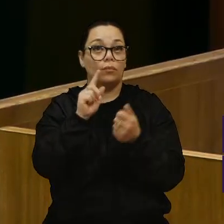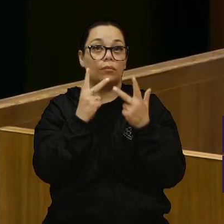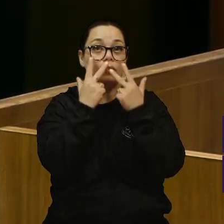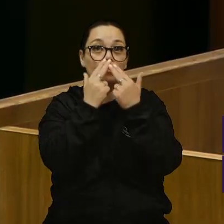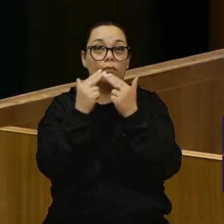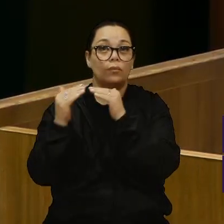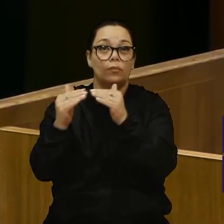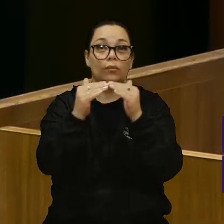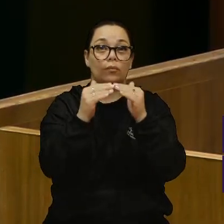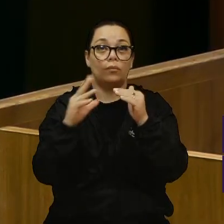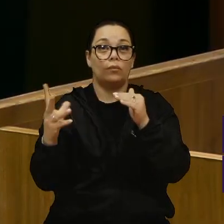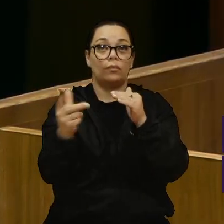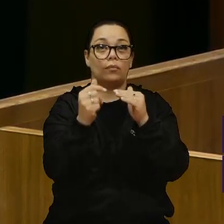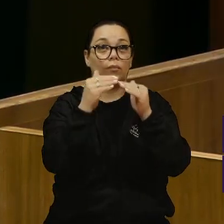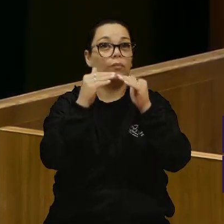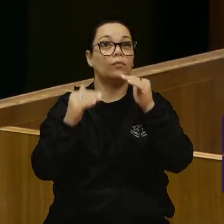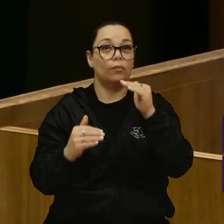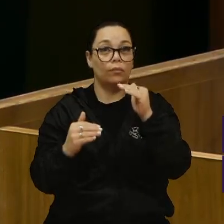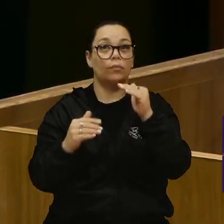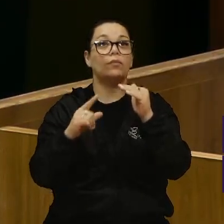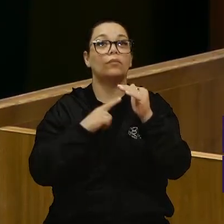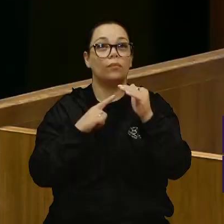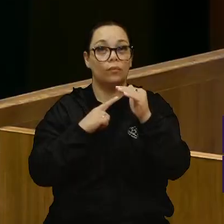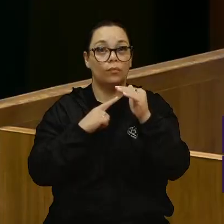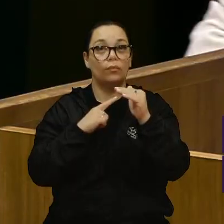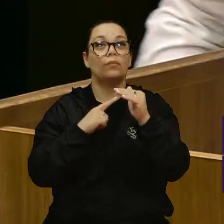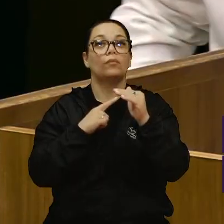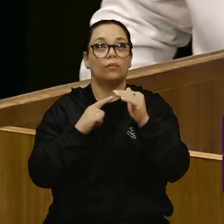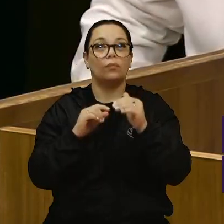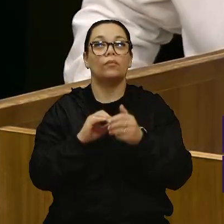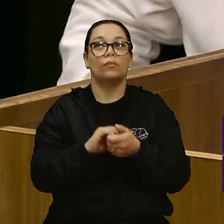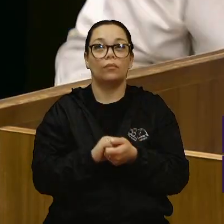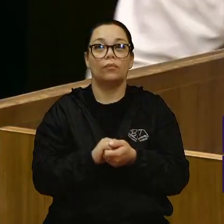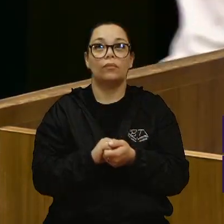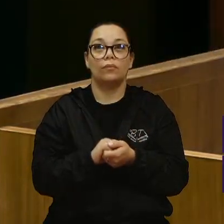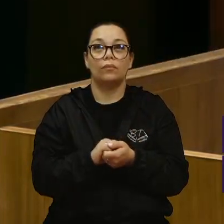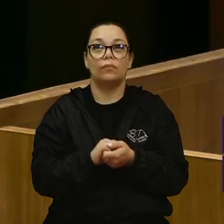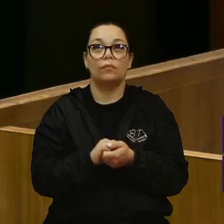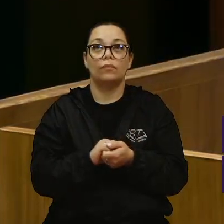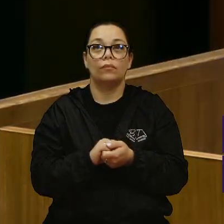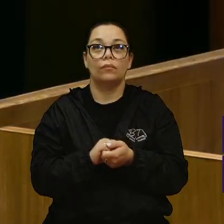todos. Tem uma desigualdade atroz.